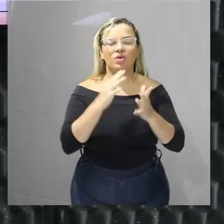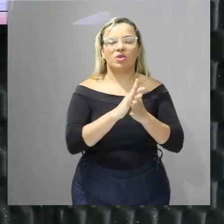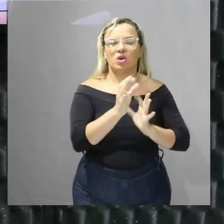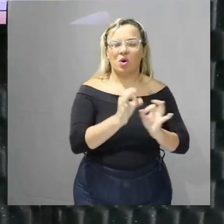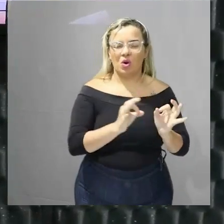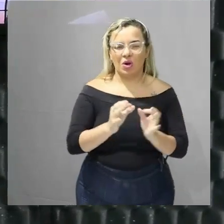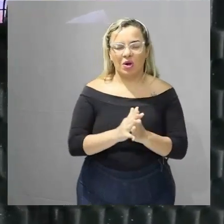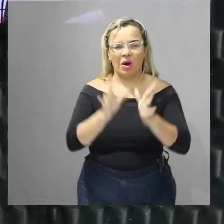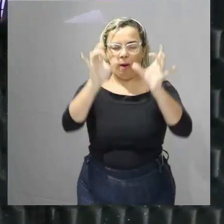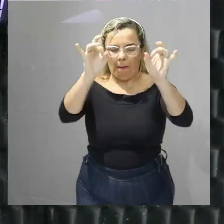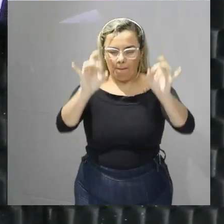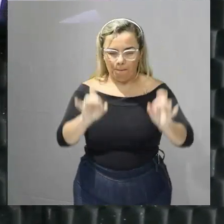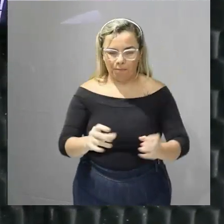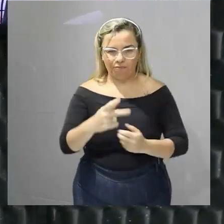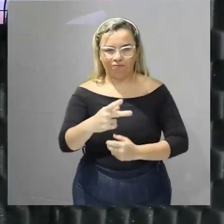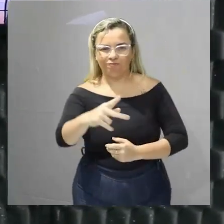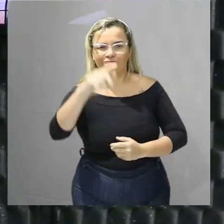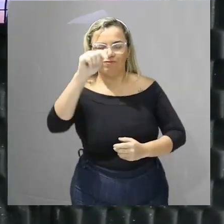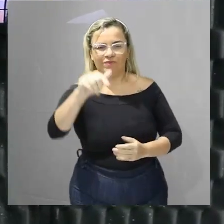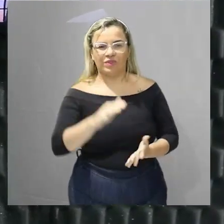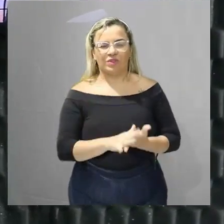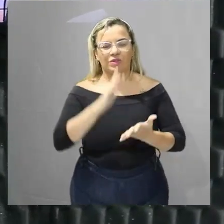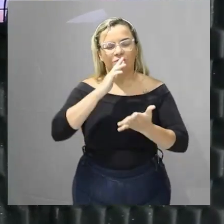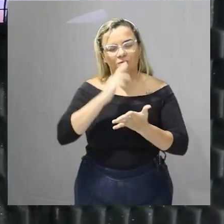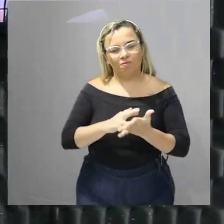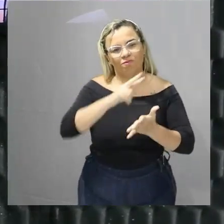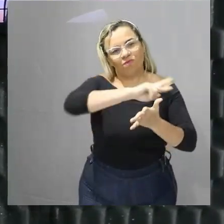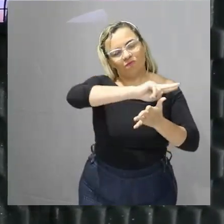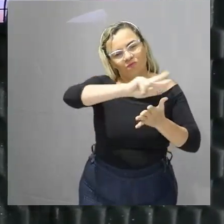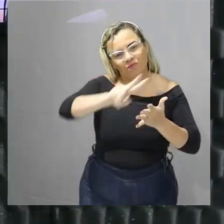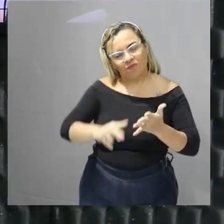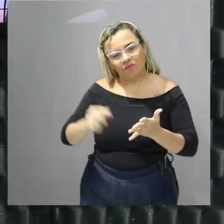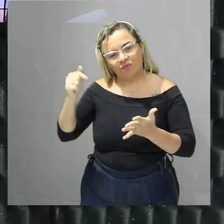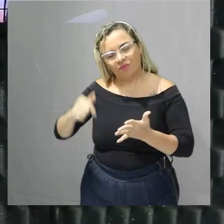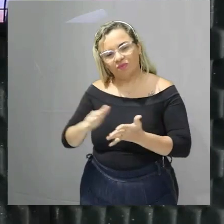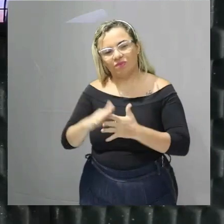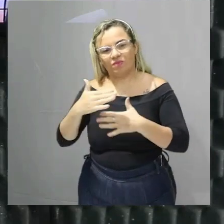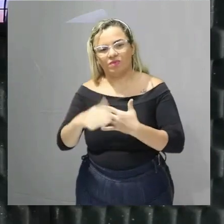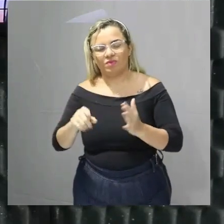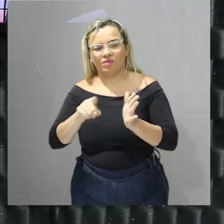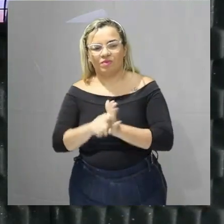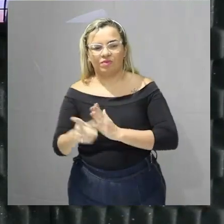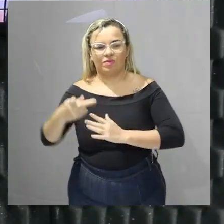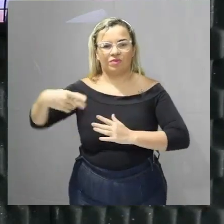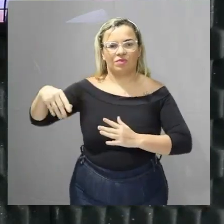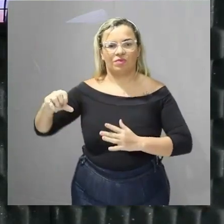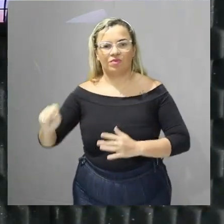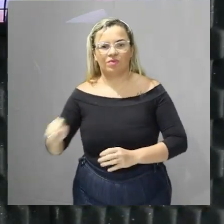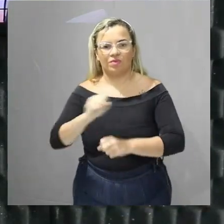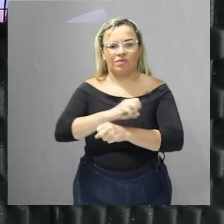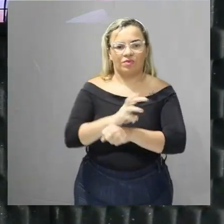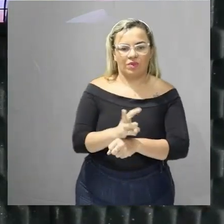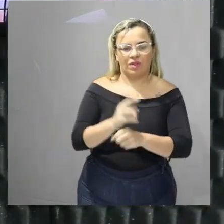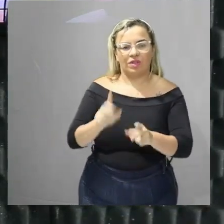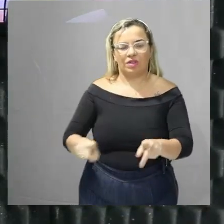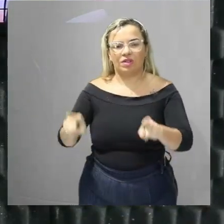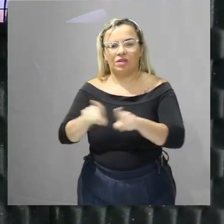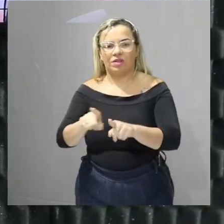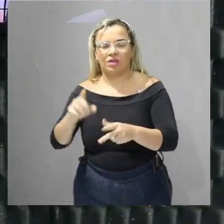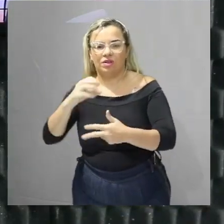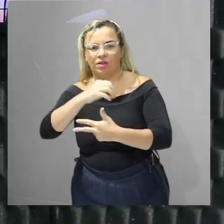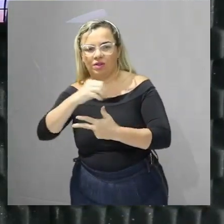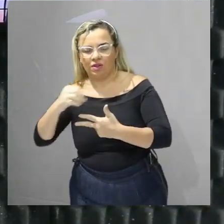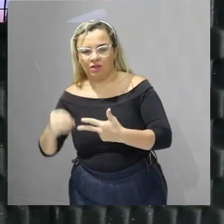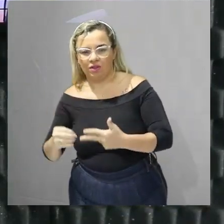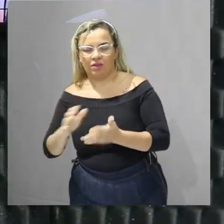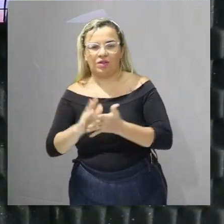preparou especialmente para ti, de muita resolução de questões do PAS, da nossa UEMA e, claro, do Enem. Estamos